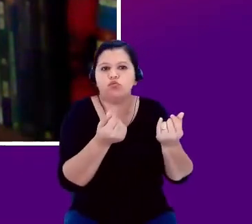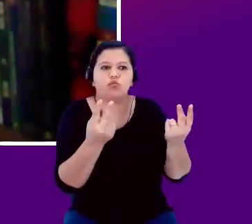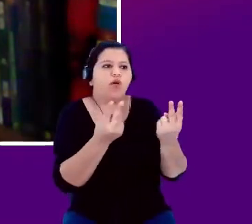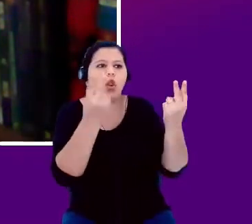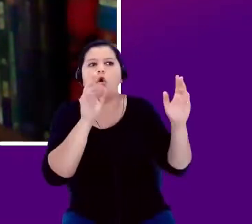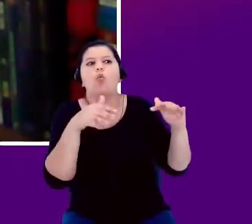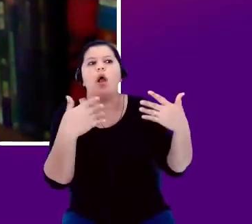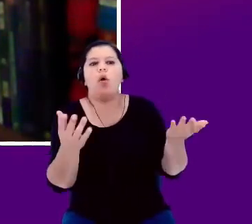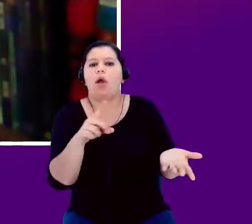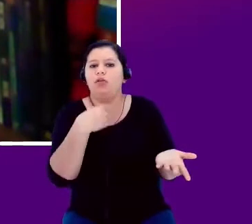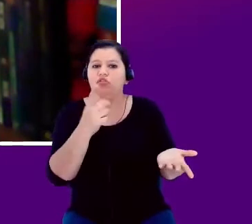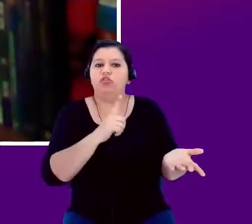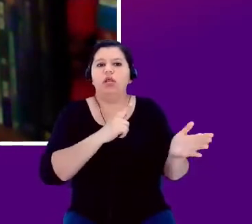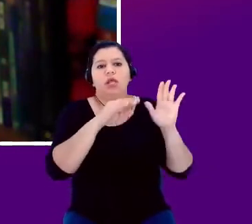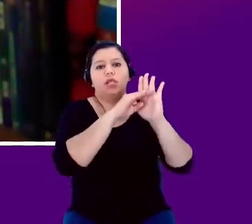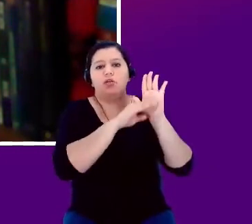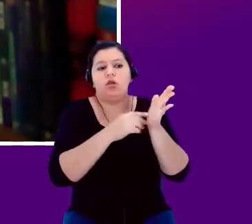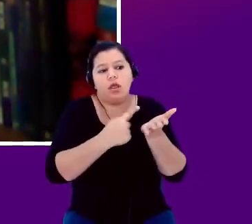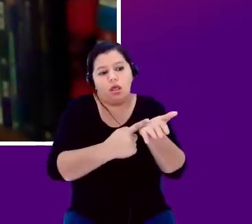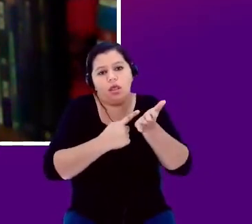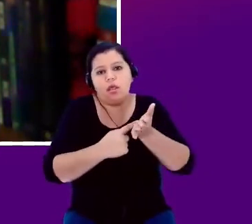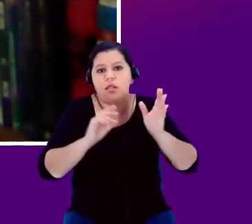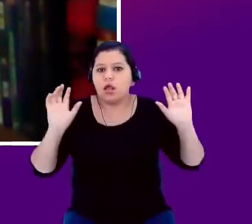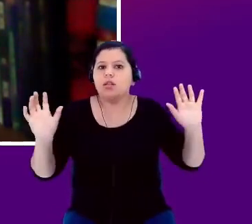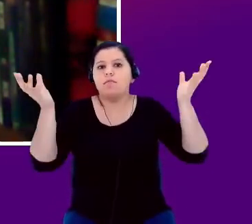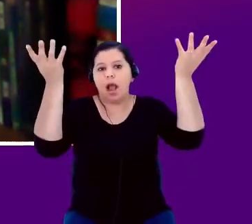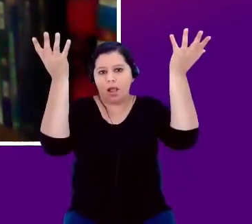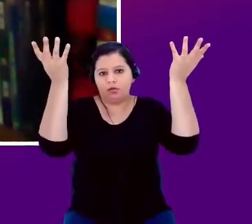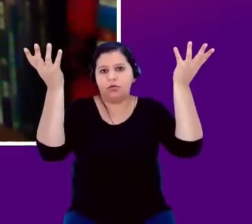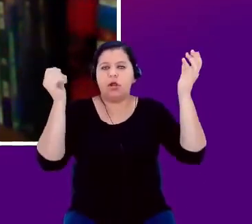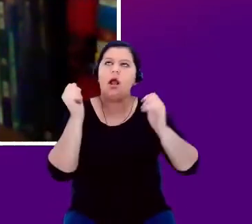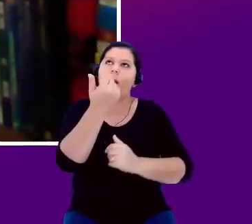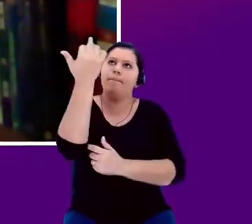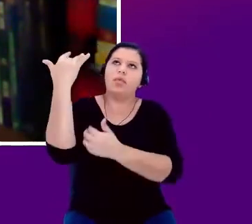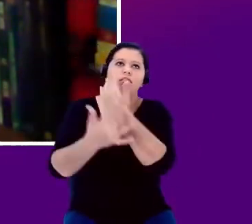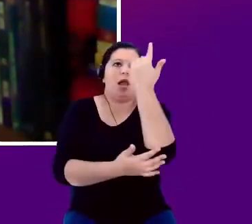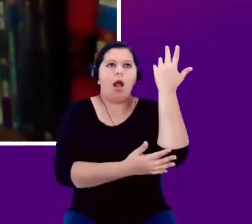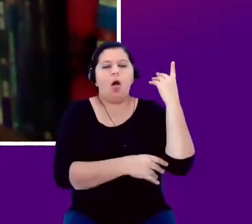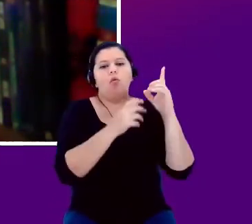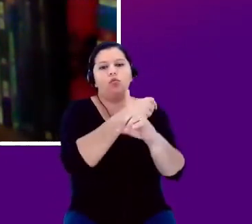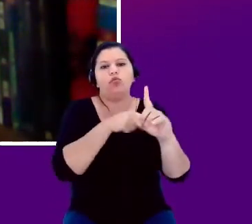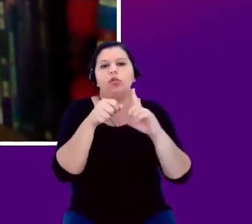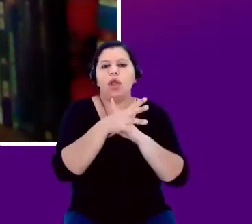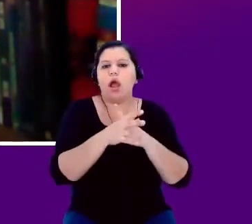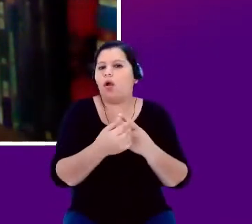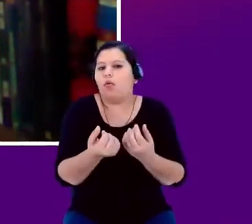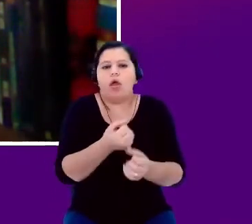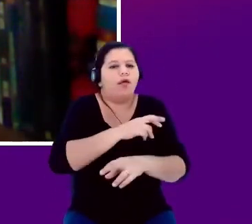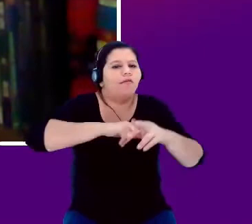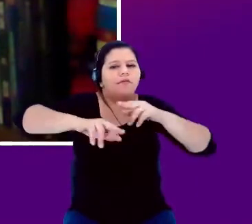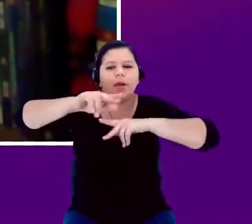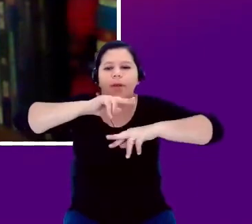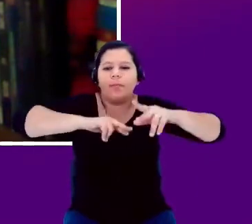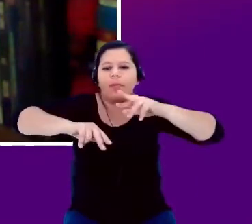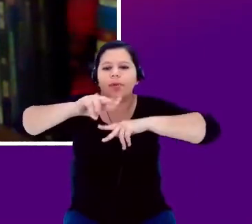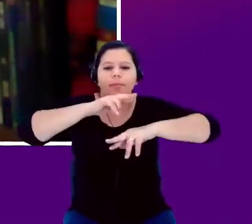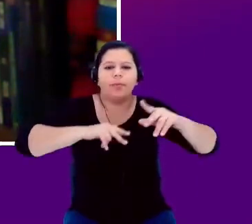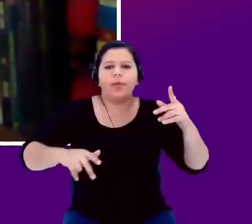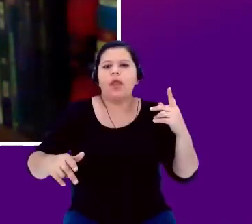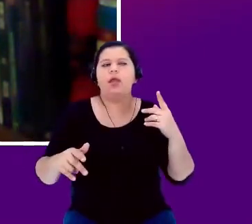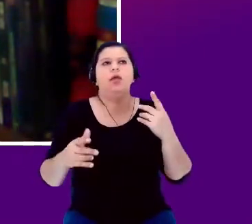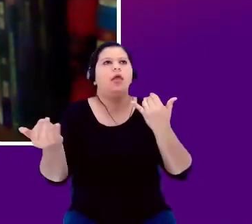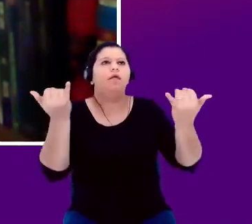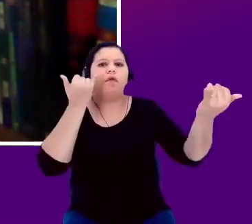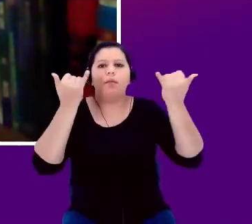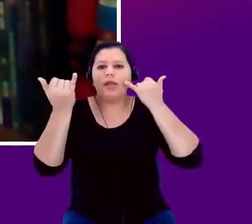agenda climática, ambiental, social, enfim, informações das mais variadas possíveis, as